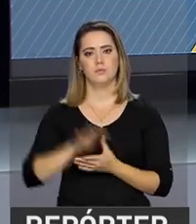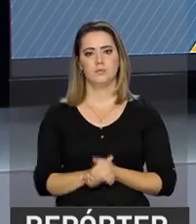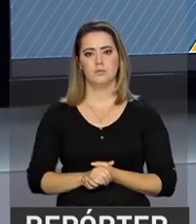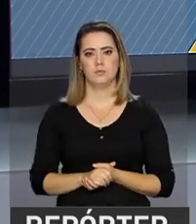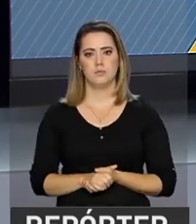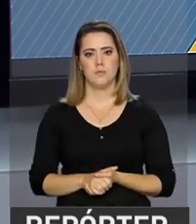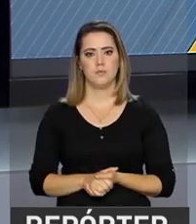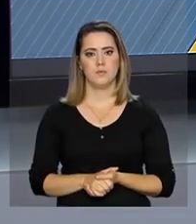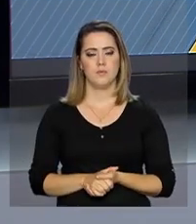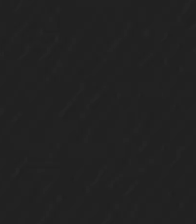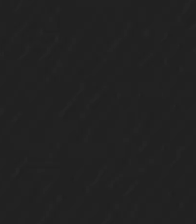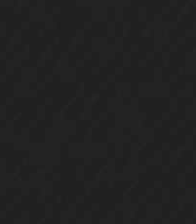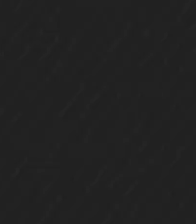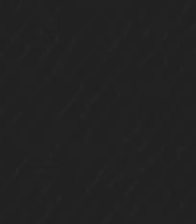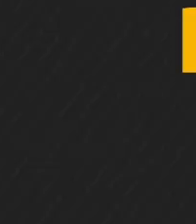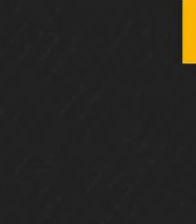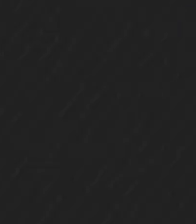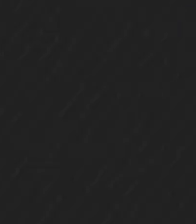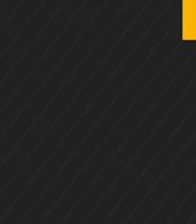federal